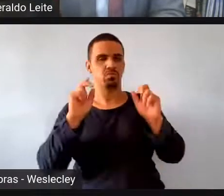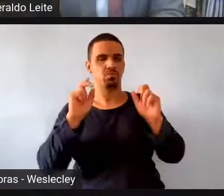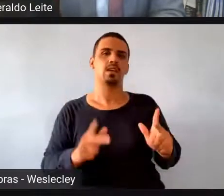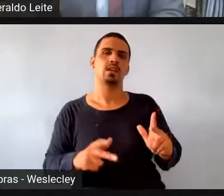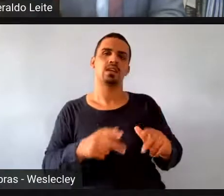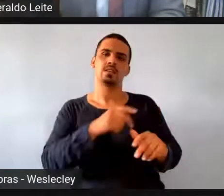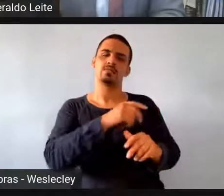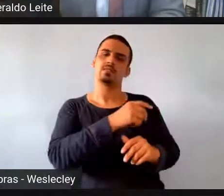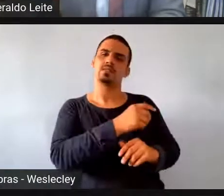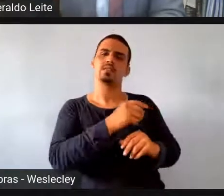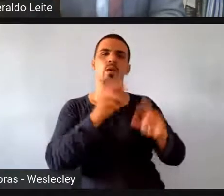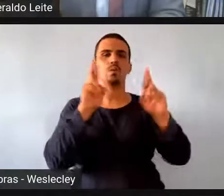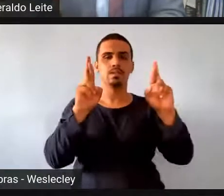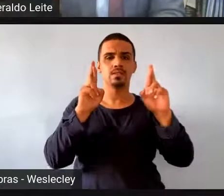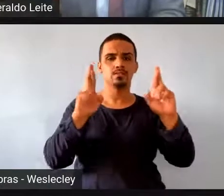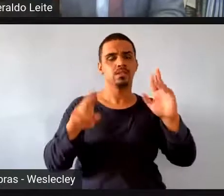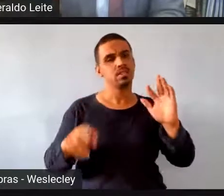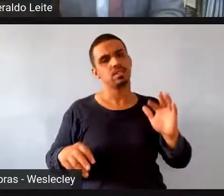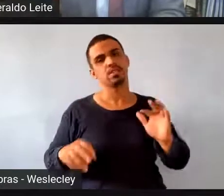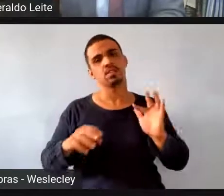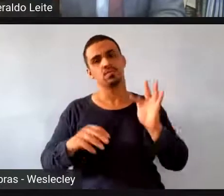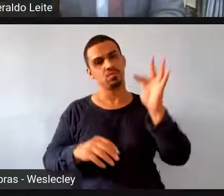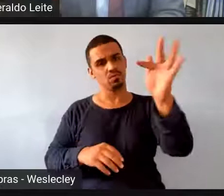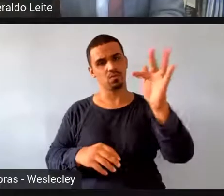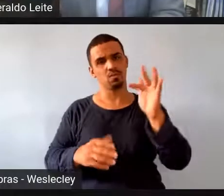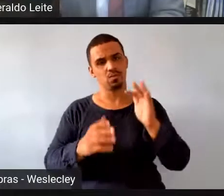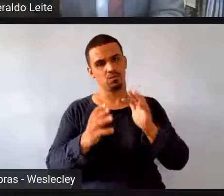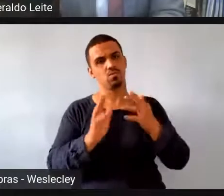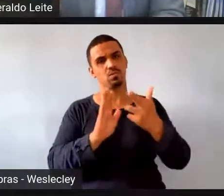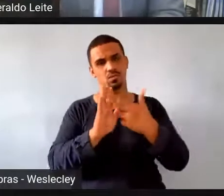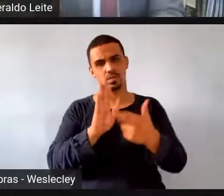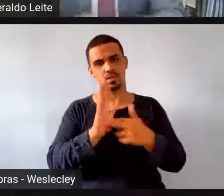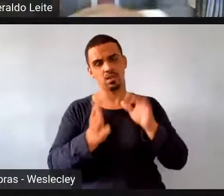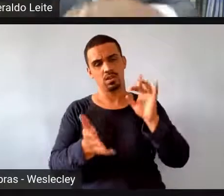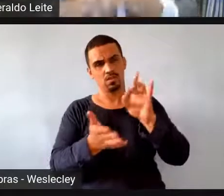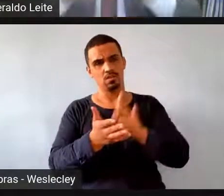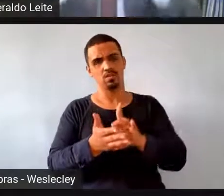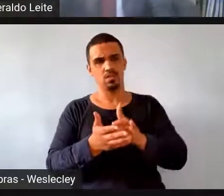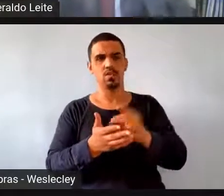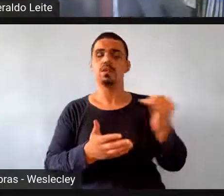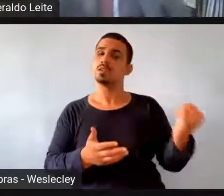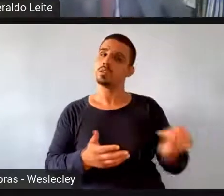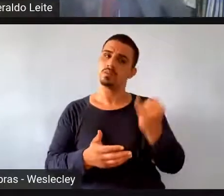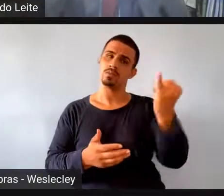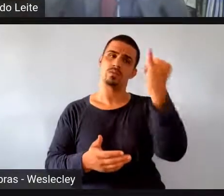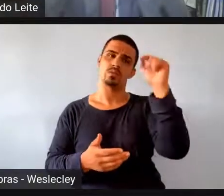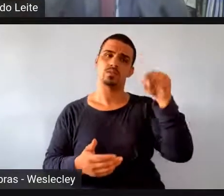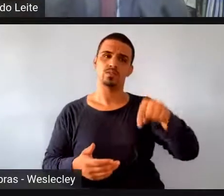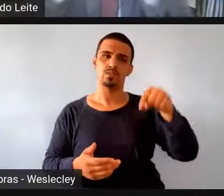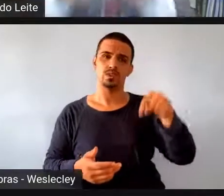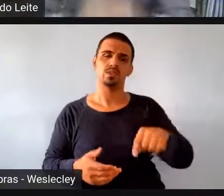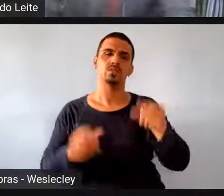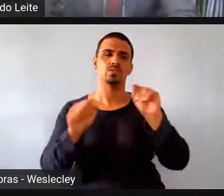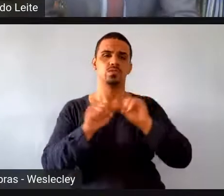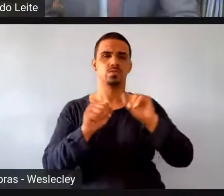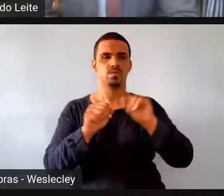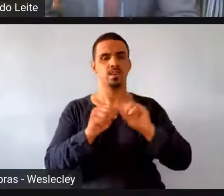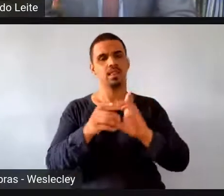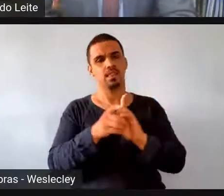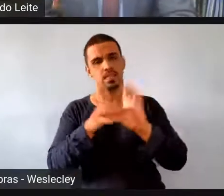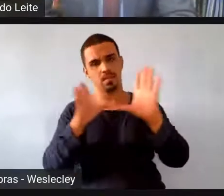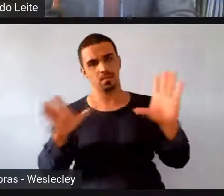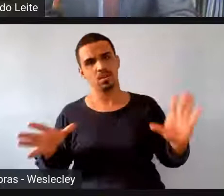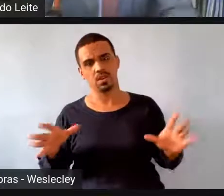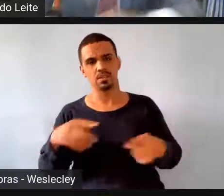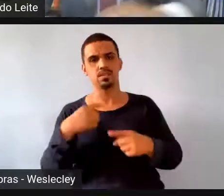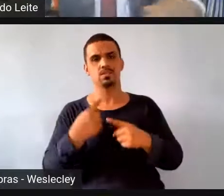eficácia ao regular, né? Esse é o ponto. E é uma das coisas mais importantes que se pode fazer, porque é isso, a gente faz democracia basicamente porque ali tem